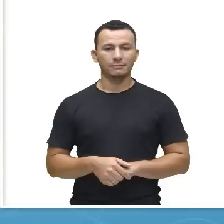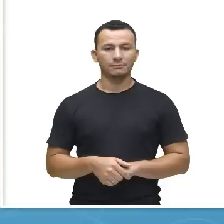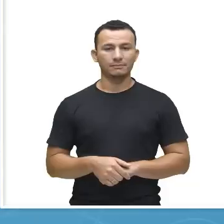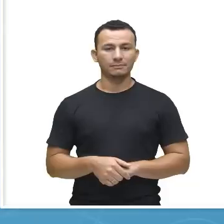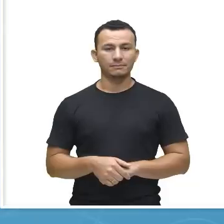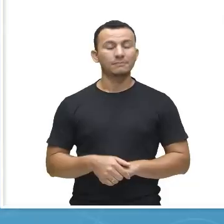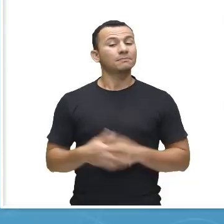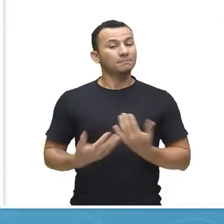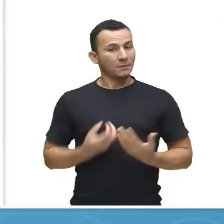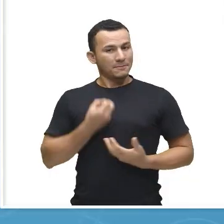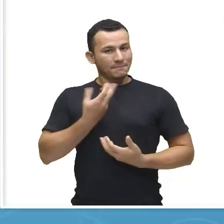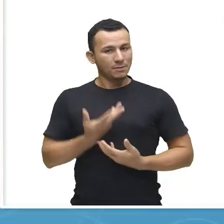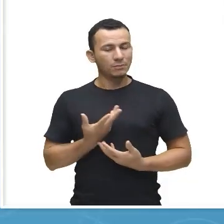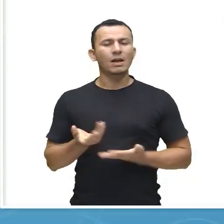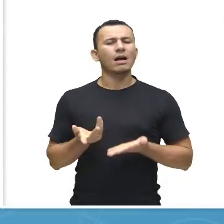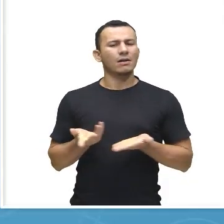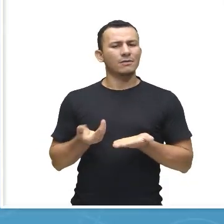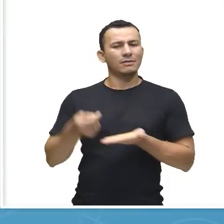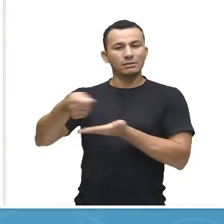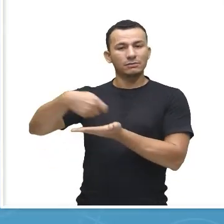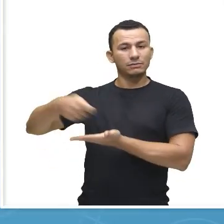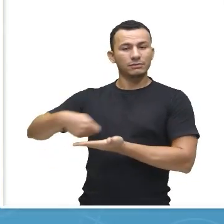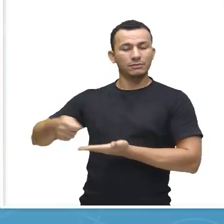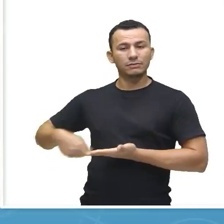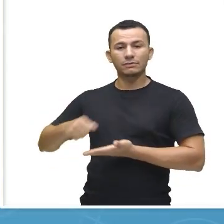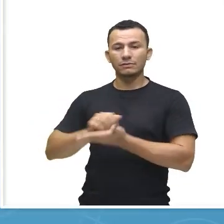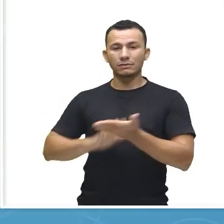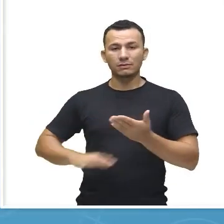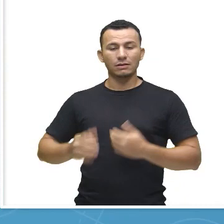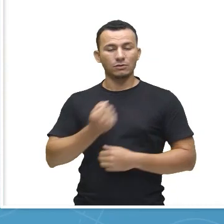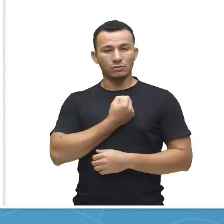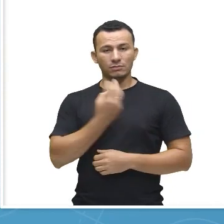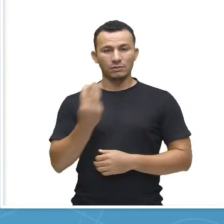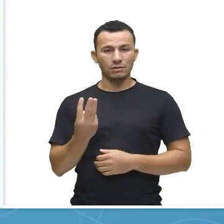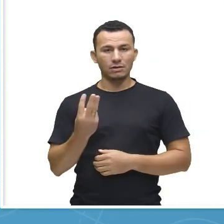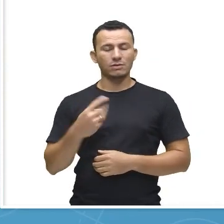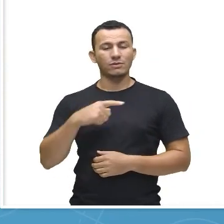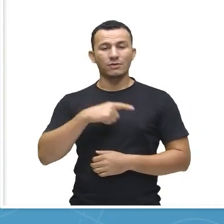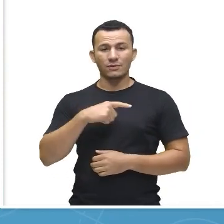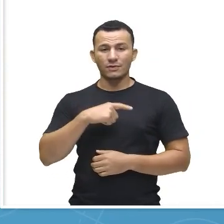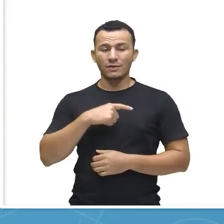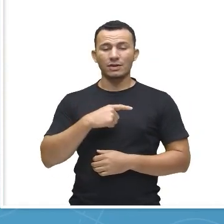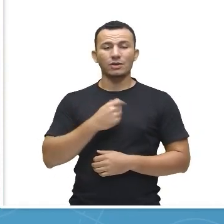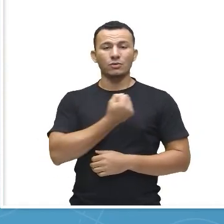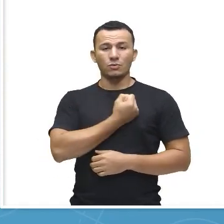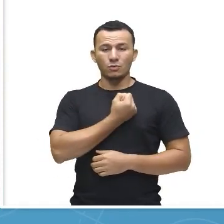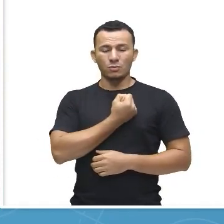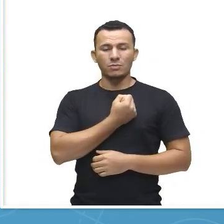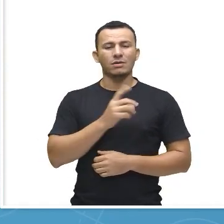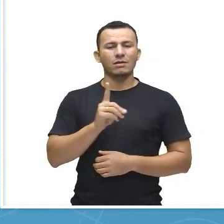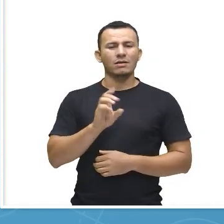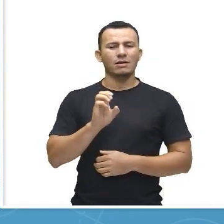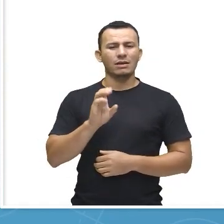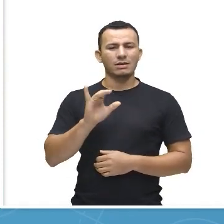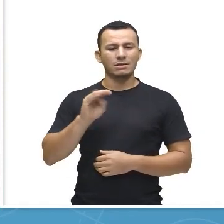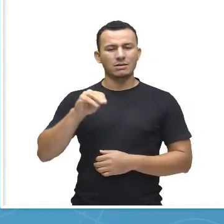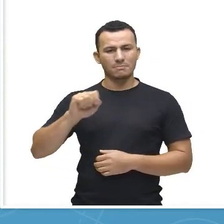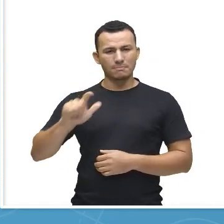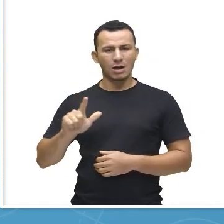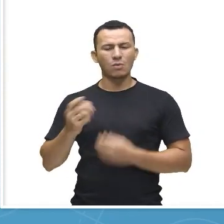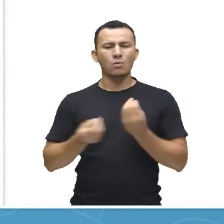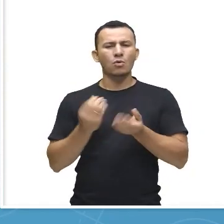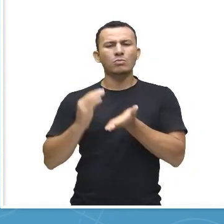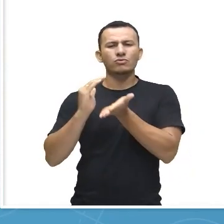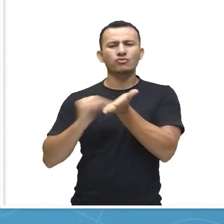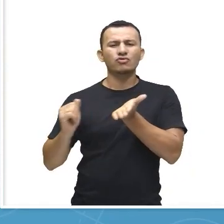Muito bem, vamos então fazer a correção dessa terceira questão que envolve ali o número decimal. O que a gente vai fazer para eliminar